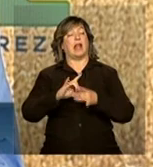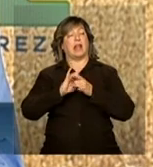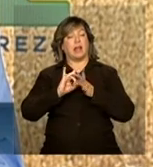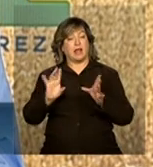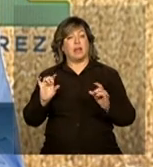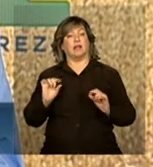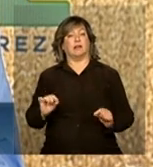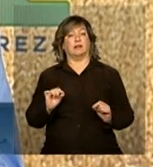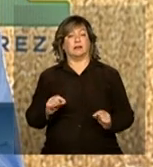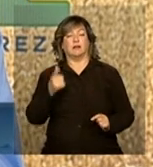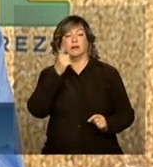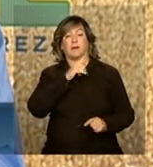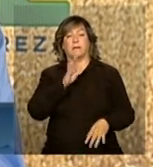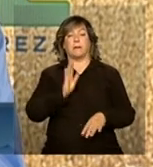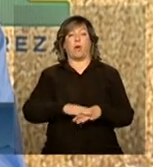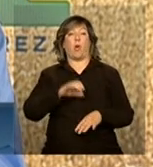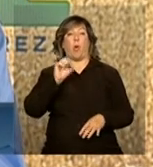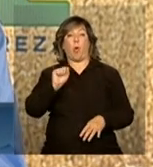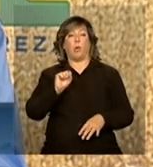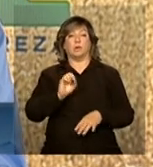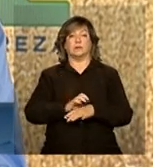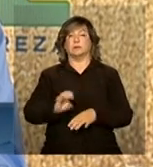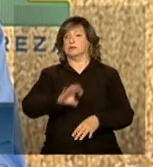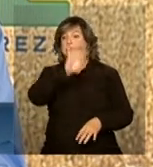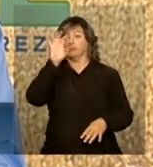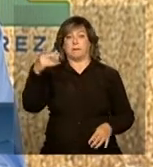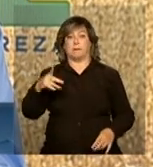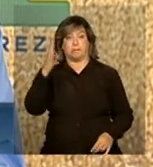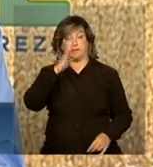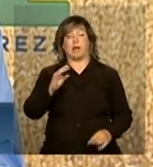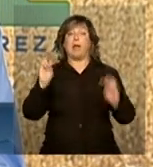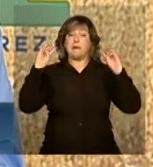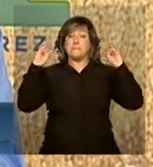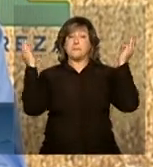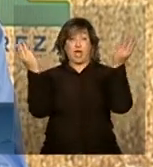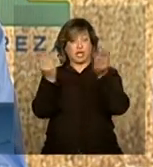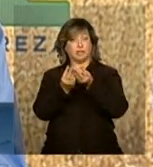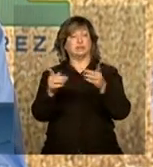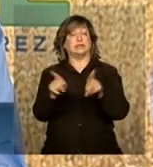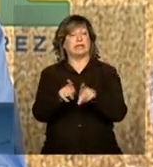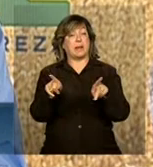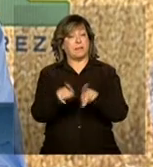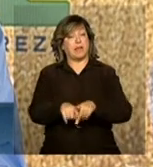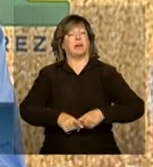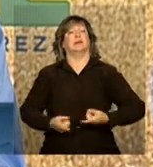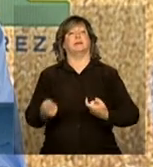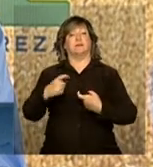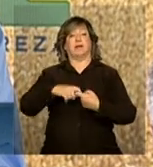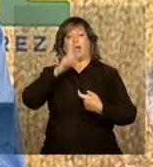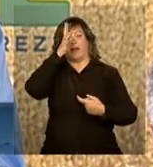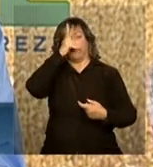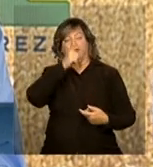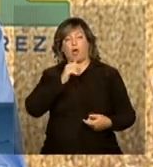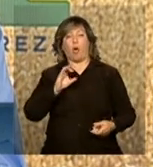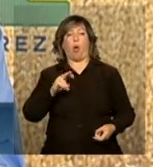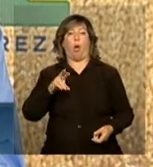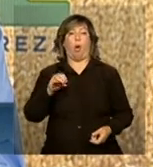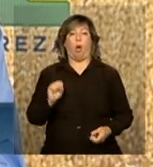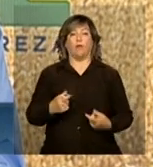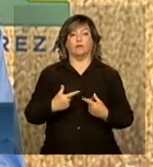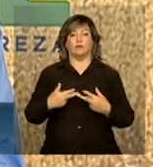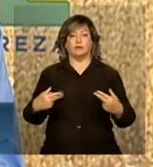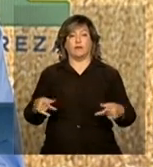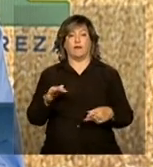de mais 8 estabelecimentos brasileiros. O México abriu o mercado para carne de frango e ovos férteis.